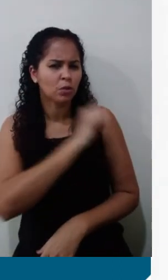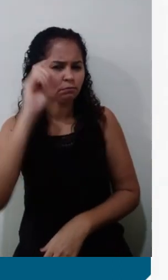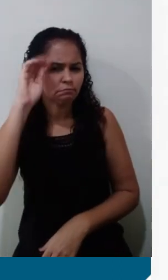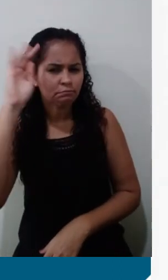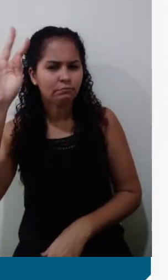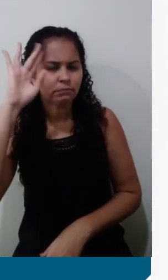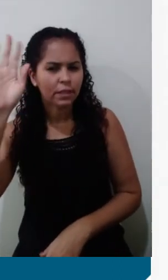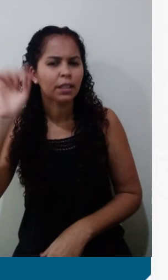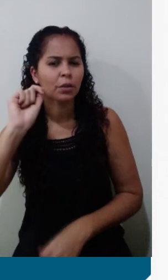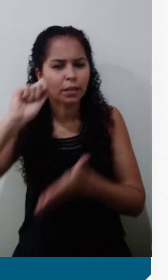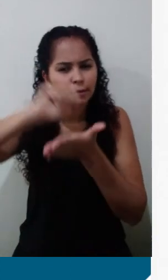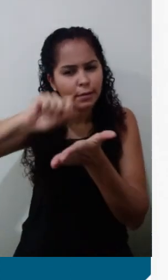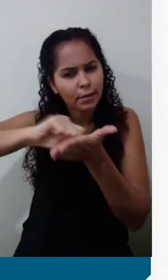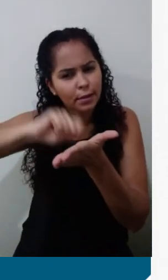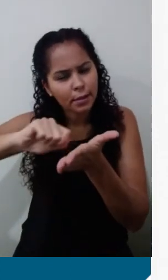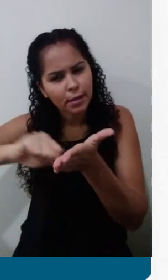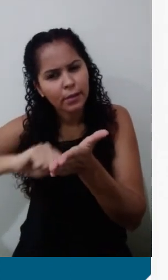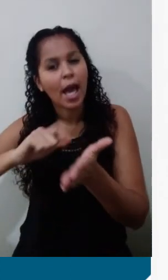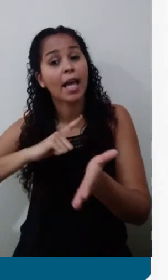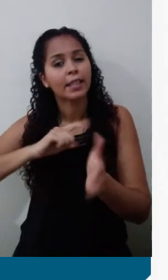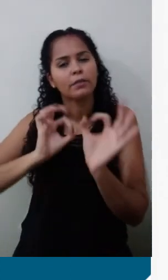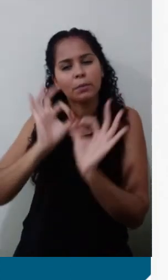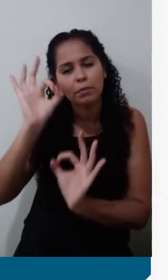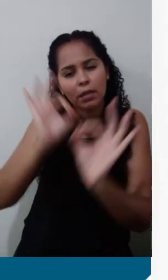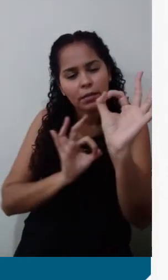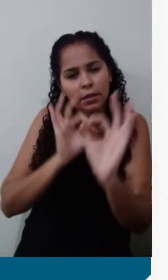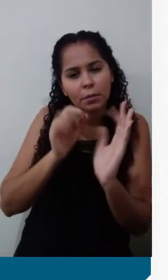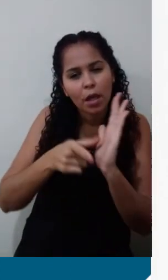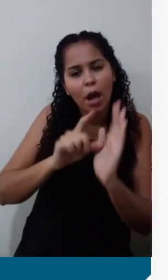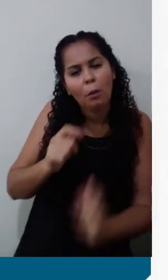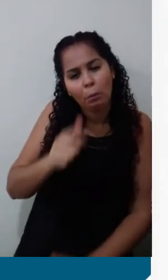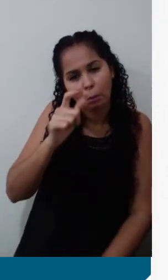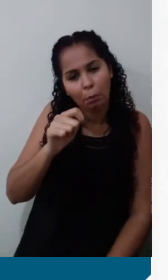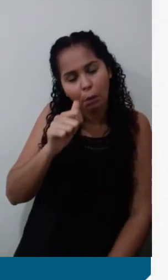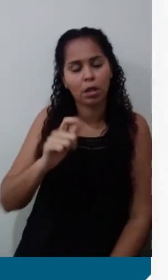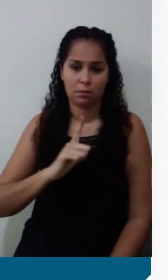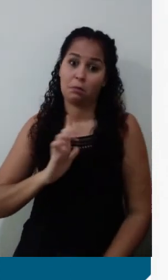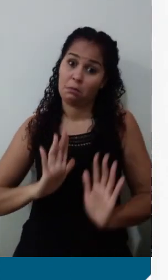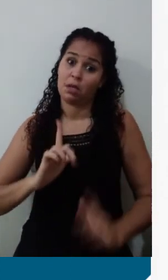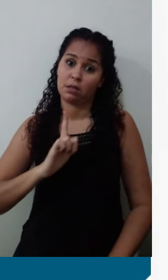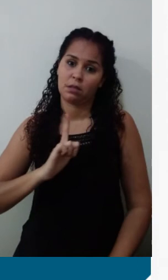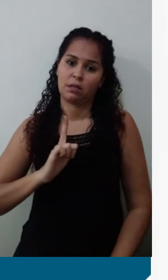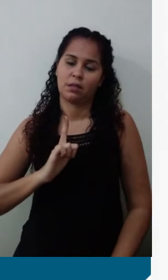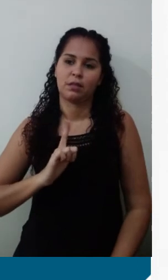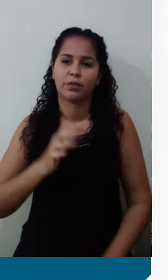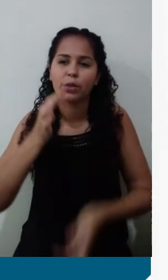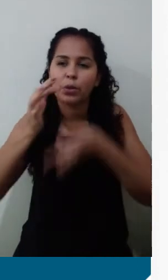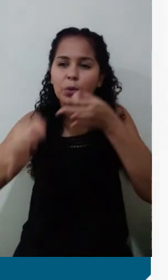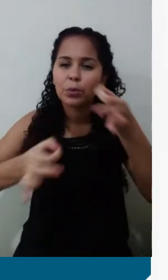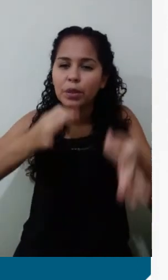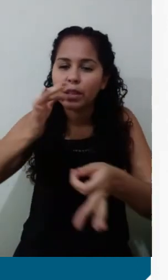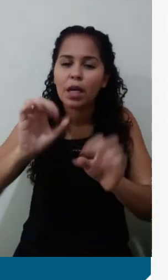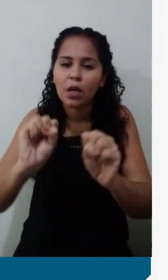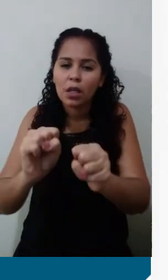conseguiu pensar um pouco do que ele ia escrever, ele fez o mínimo de planejamento. Normalmente tem fatos e opiniões em